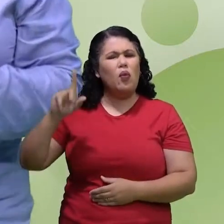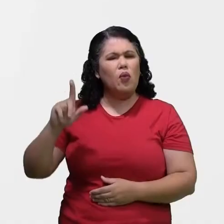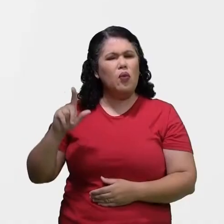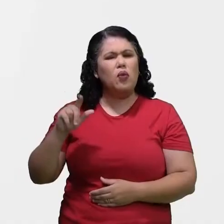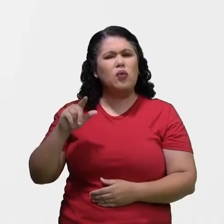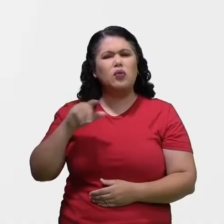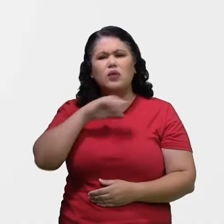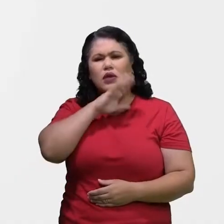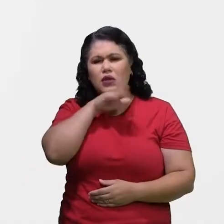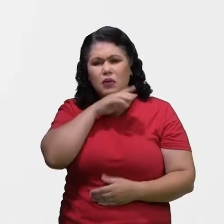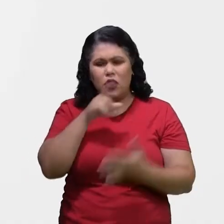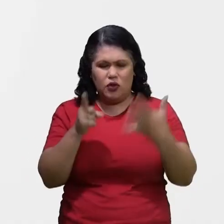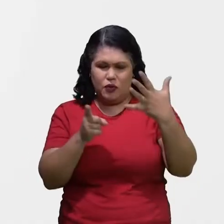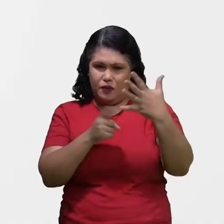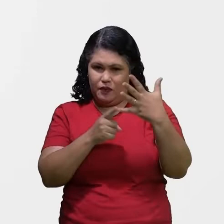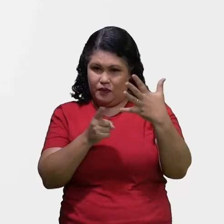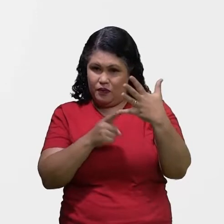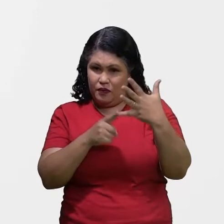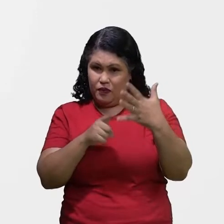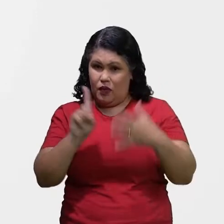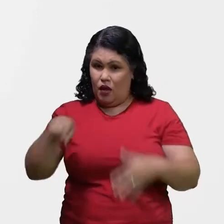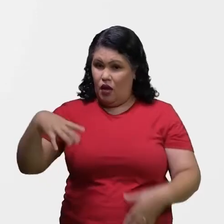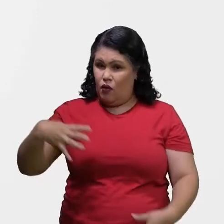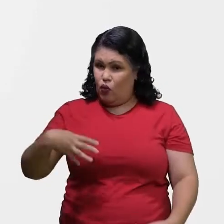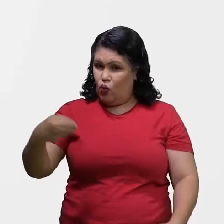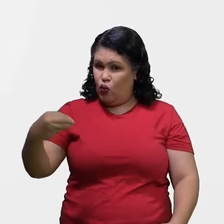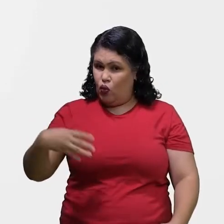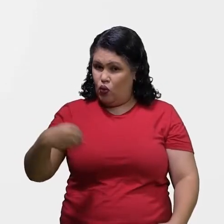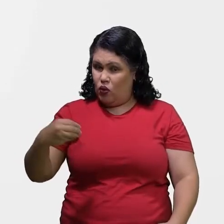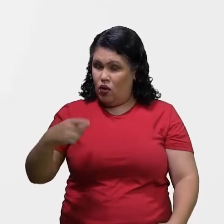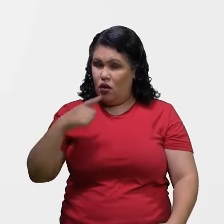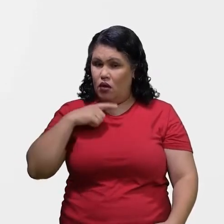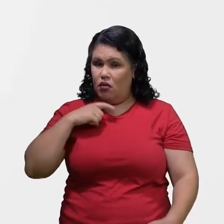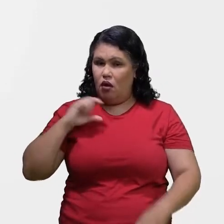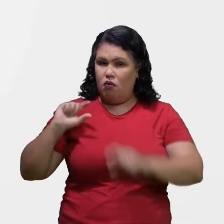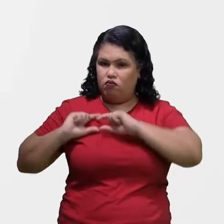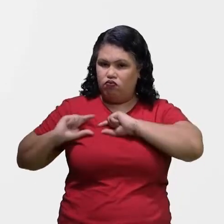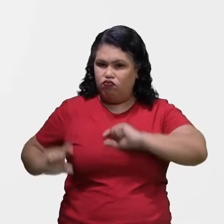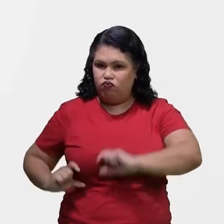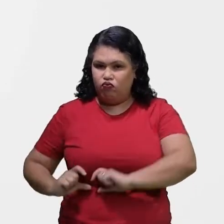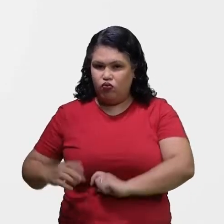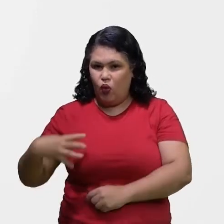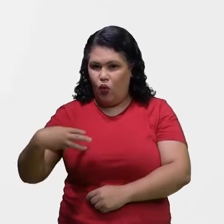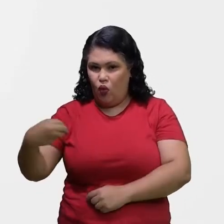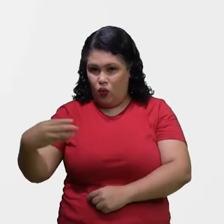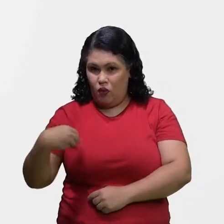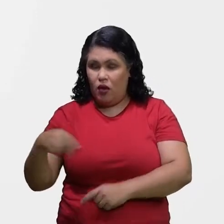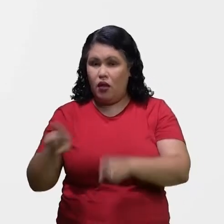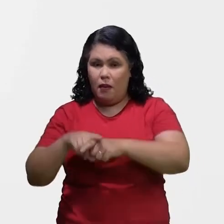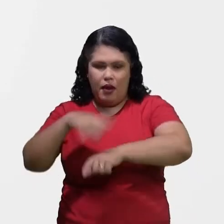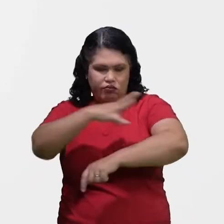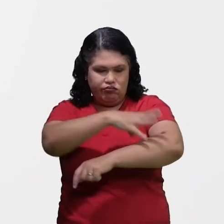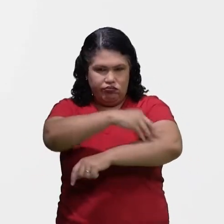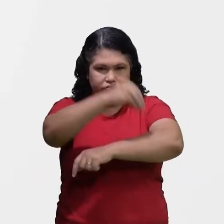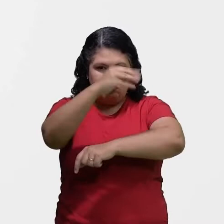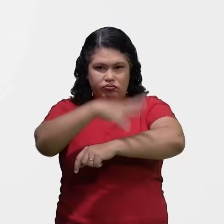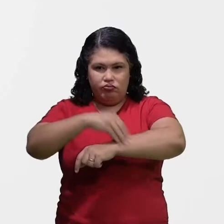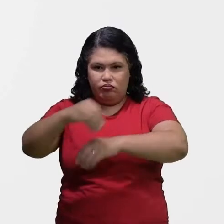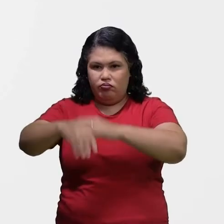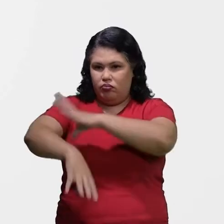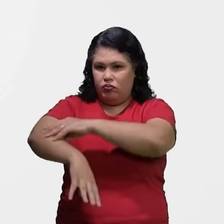Os mamíferos possuem glândulas mamárias e pelos, é uma das características dos mamíferos. Por isso que recebe o